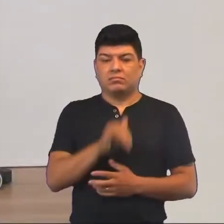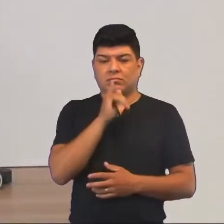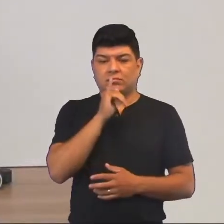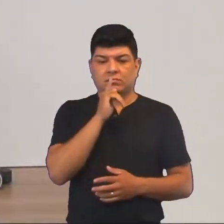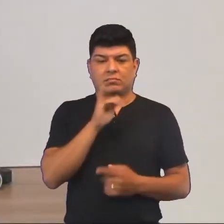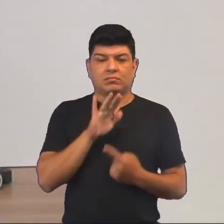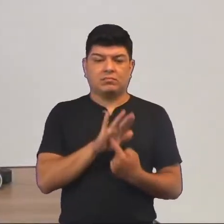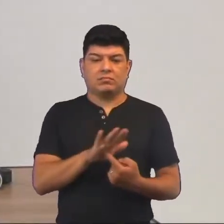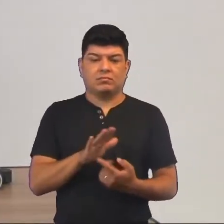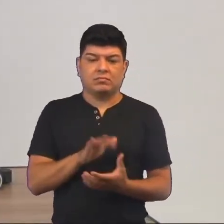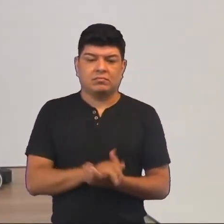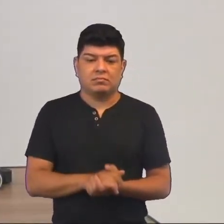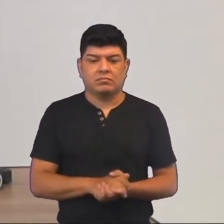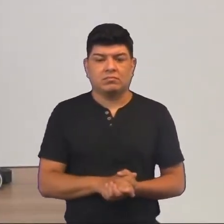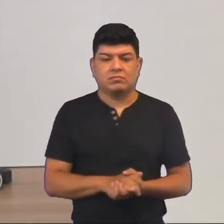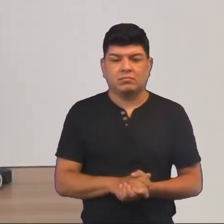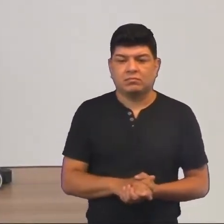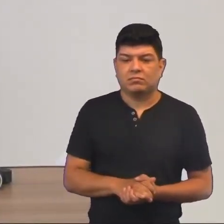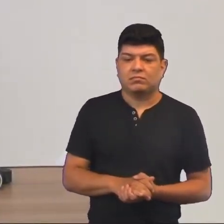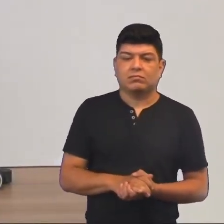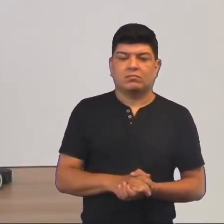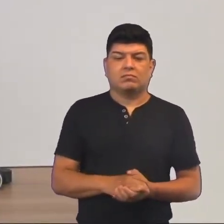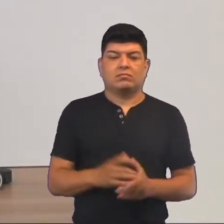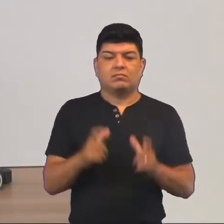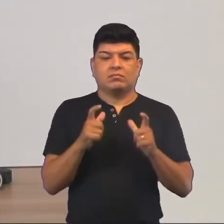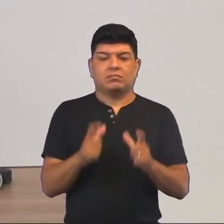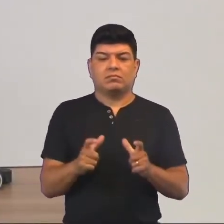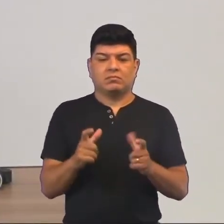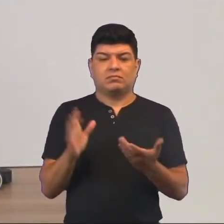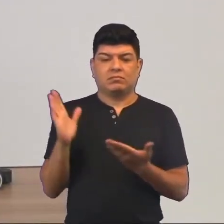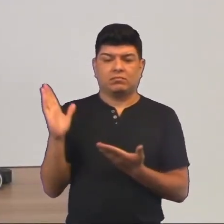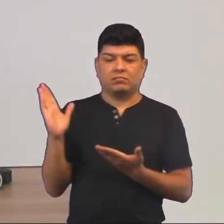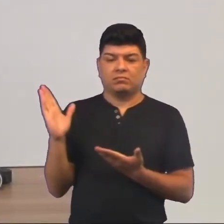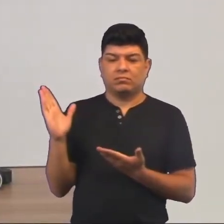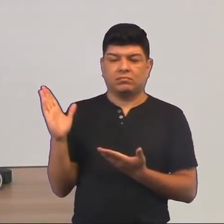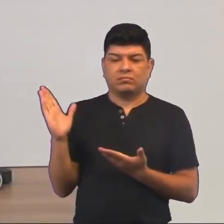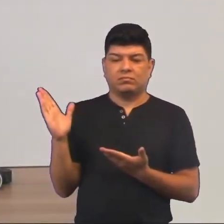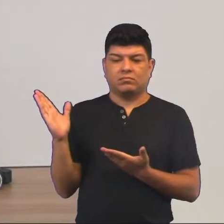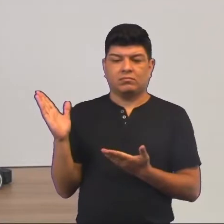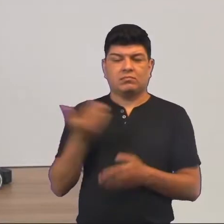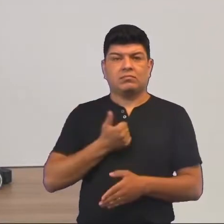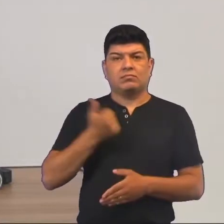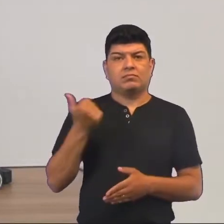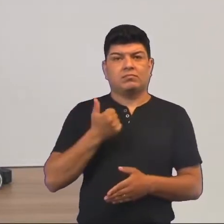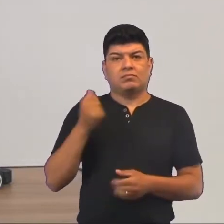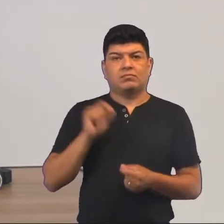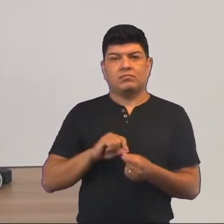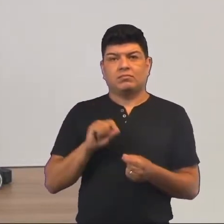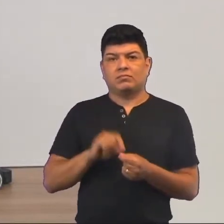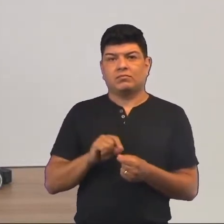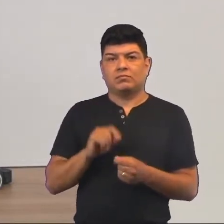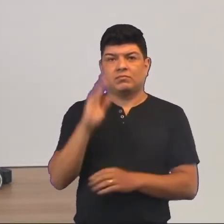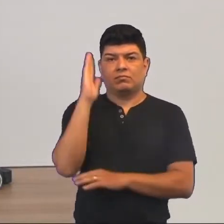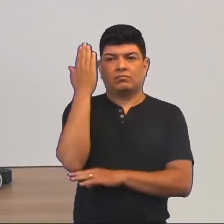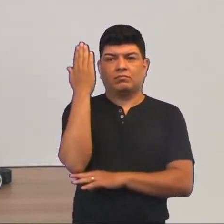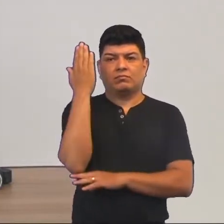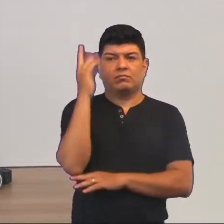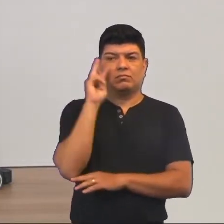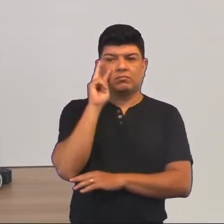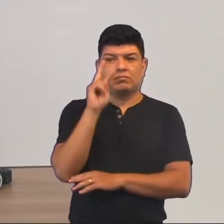a primeira marcação da sombra aqui, ó. Olha só nessa primeira imagem. A primeira marcação feita da haste aqui, ó, você